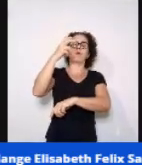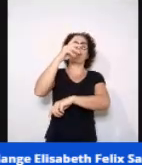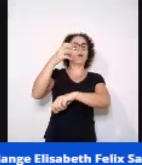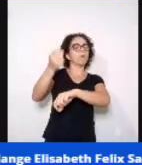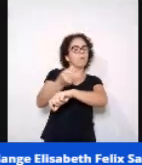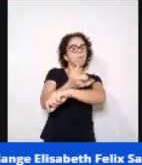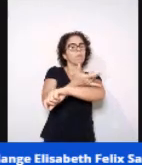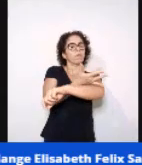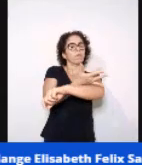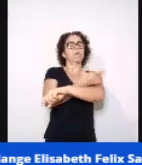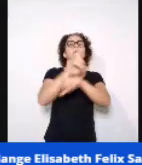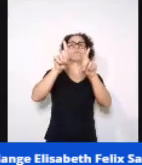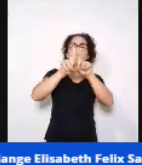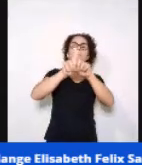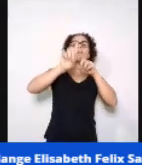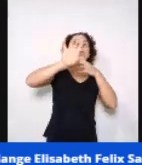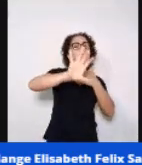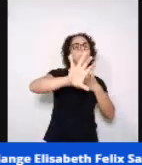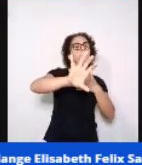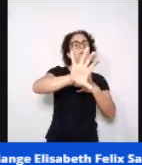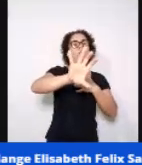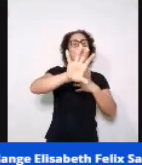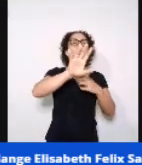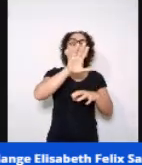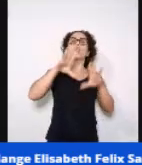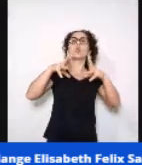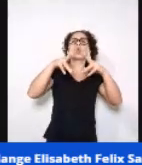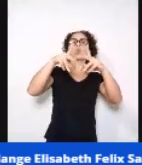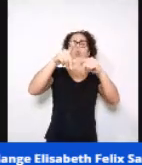precisa, né? Mais um, por gentileza.